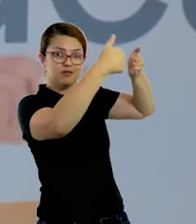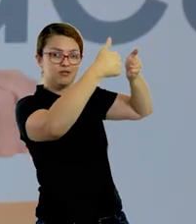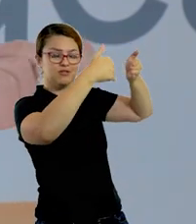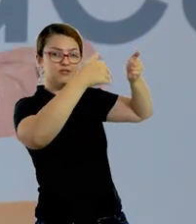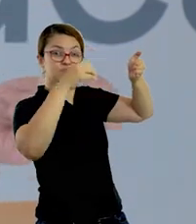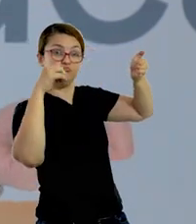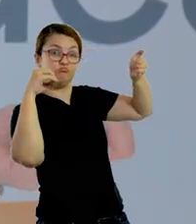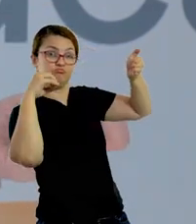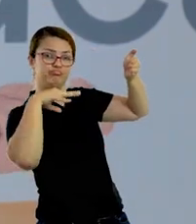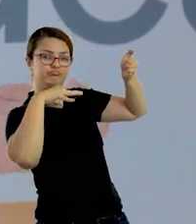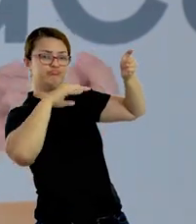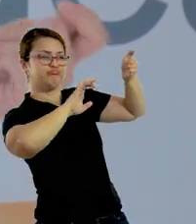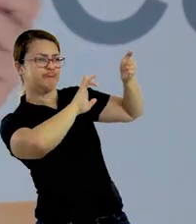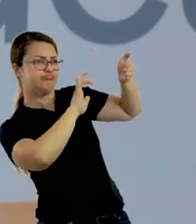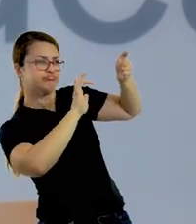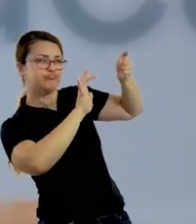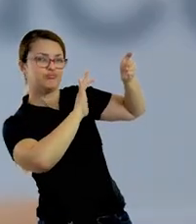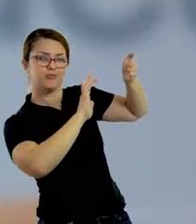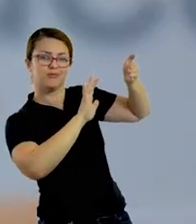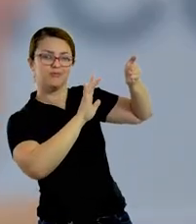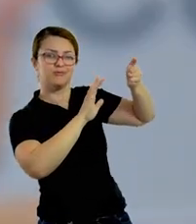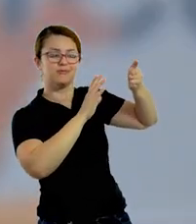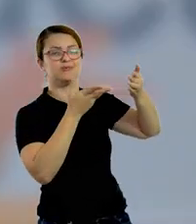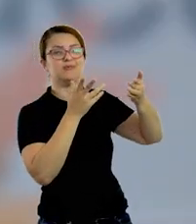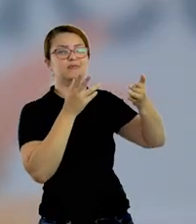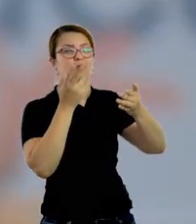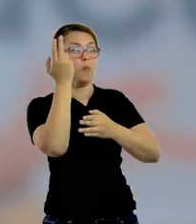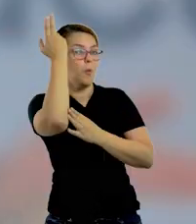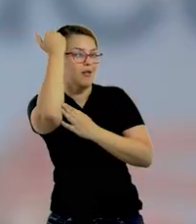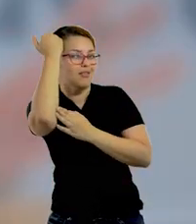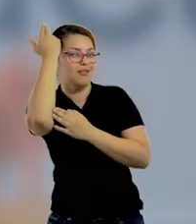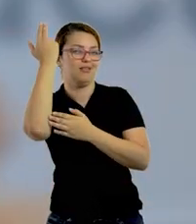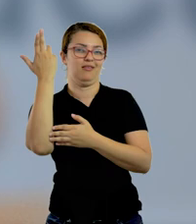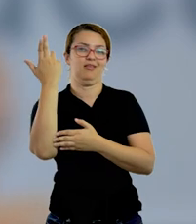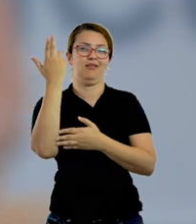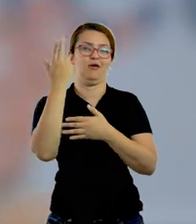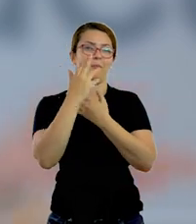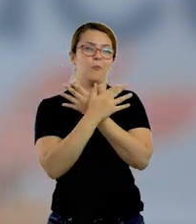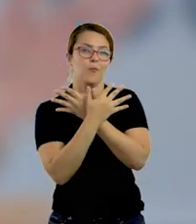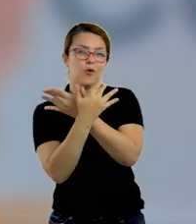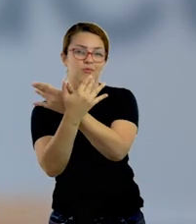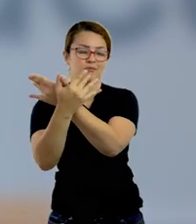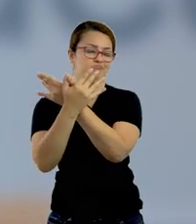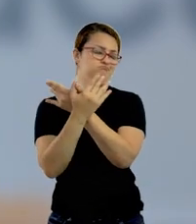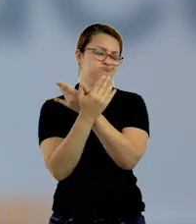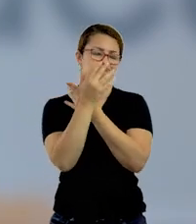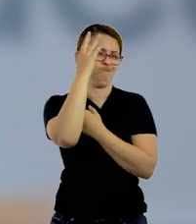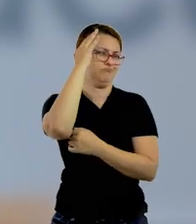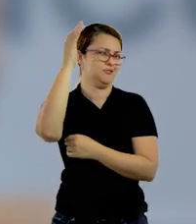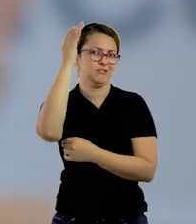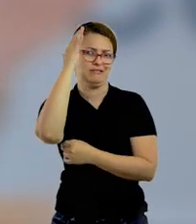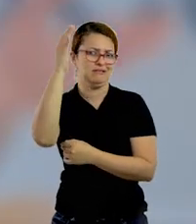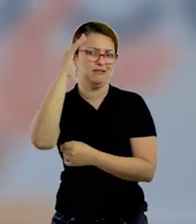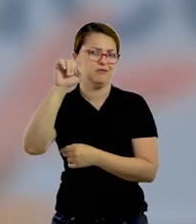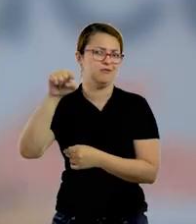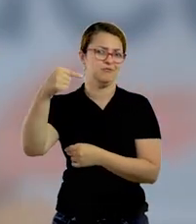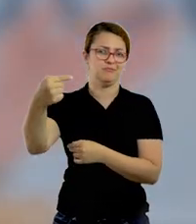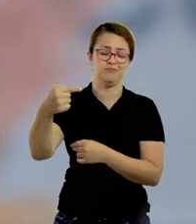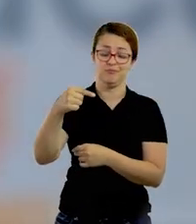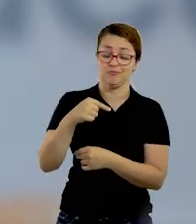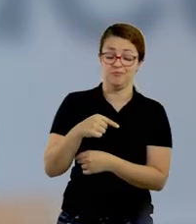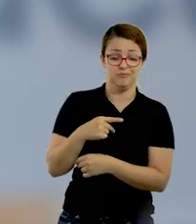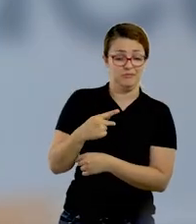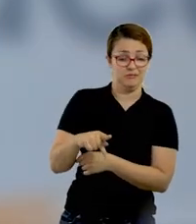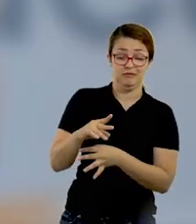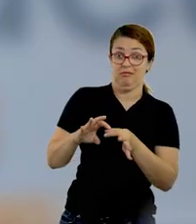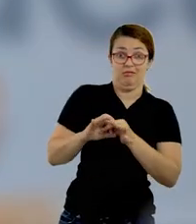forem sombreando na parede. E pode criar também movimentos com a própria mão, fazer um coelhinho, uma borboleta, o que a sua imaginação mandar.